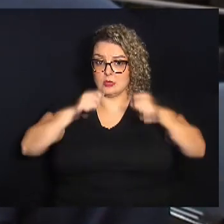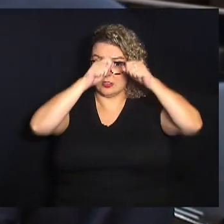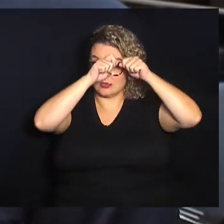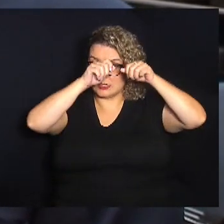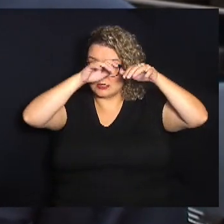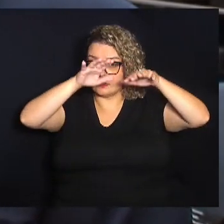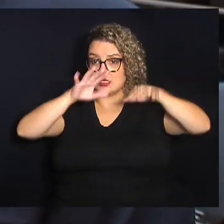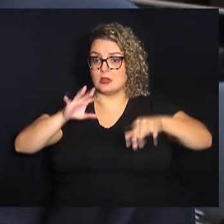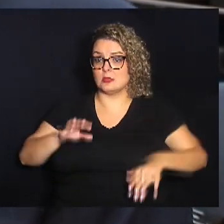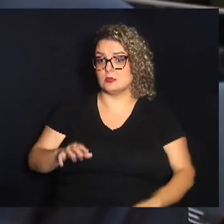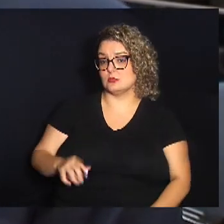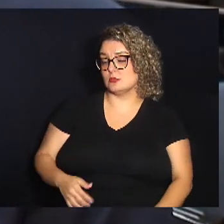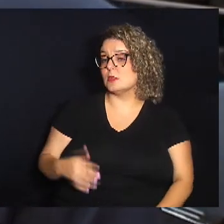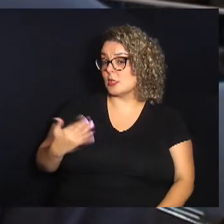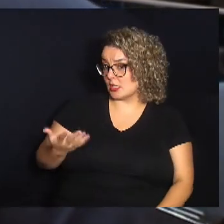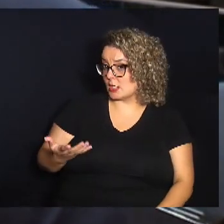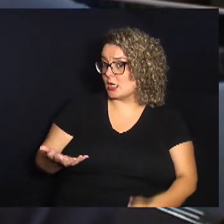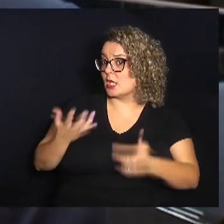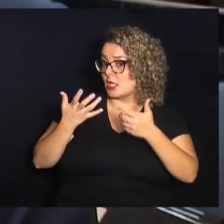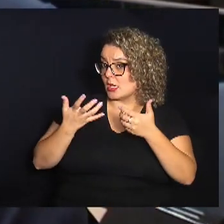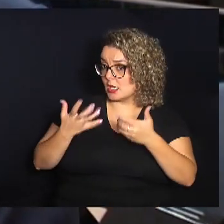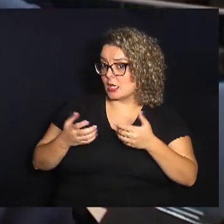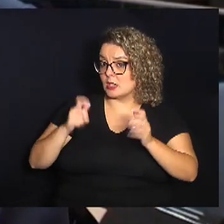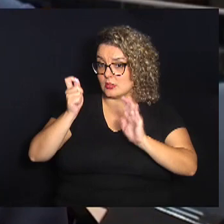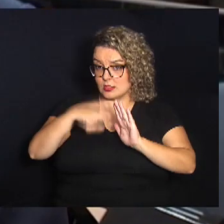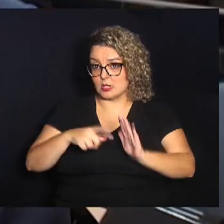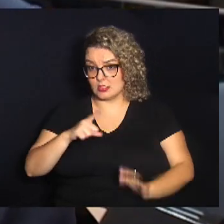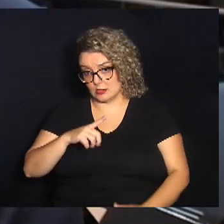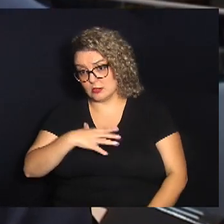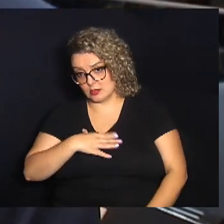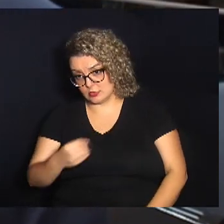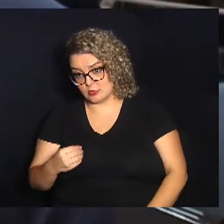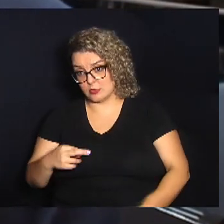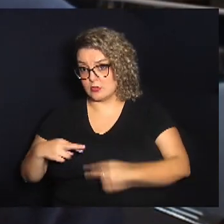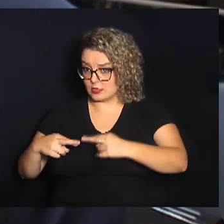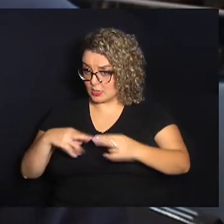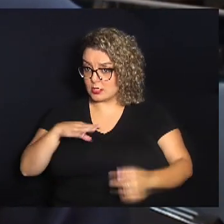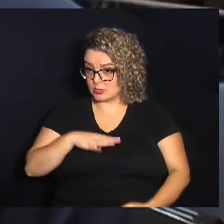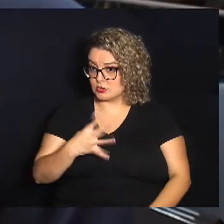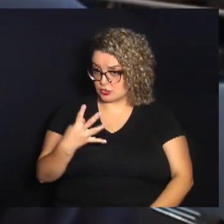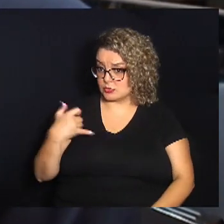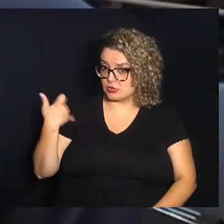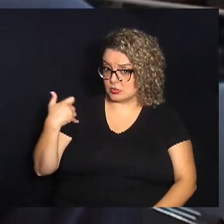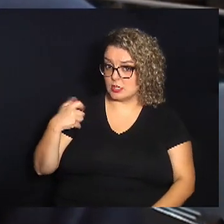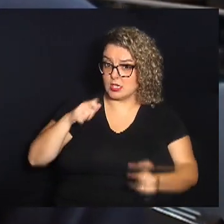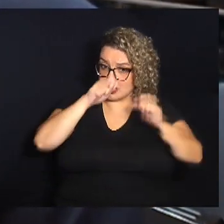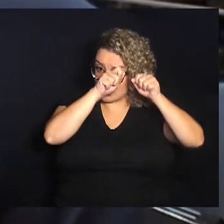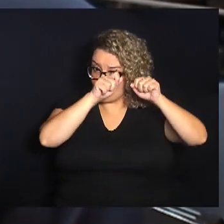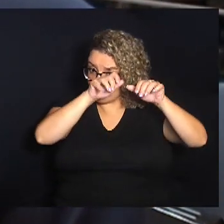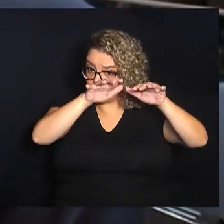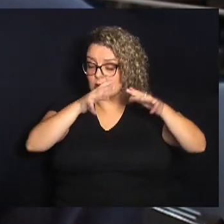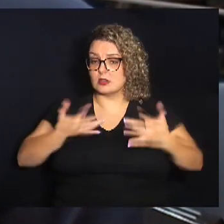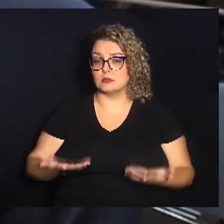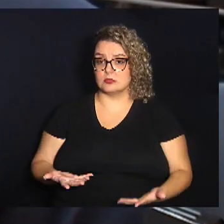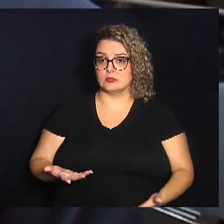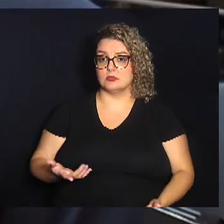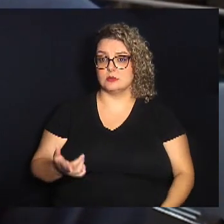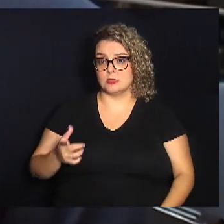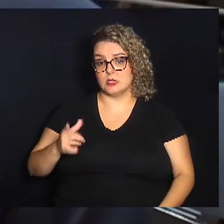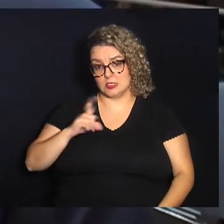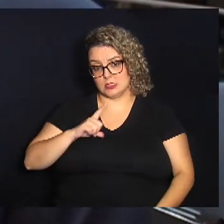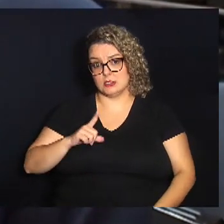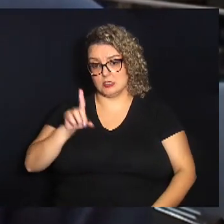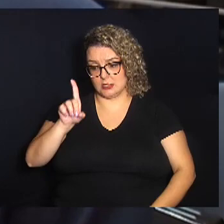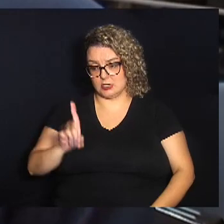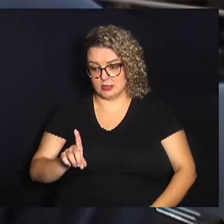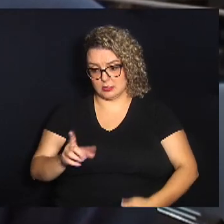autista. E quero aqui deixar registrado que eu tenho um filho na rede municipal de 4 anos, autista, tenho uma cuidadora, e